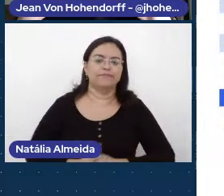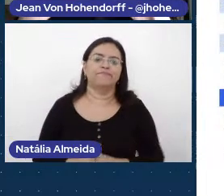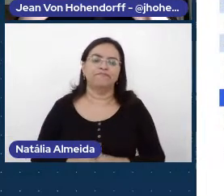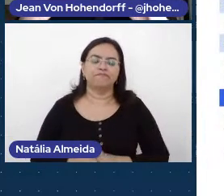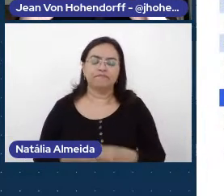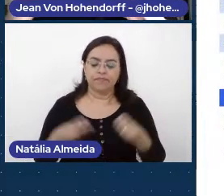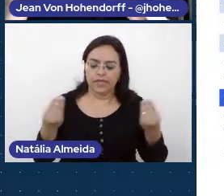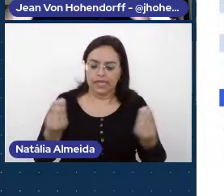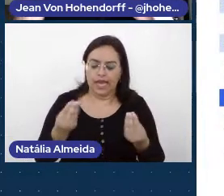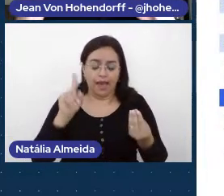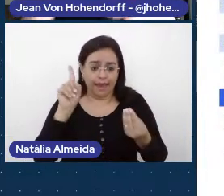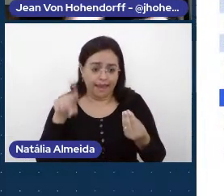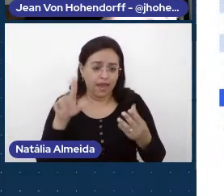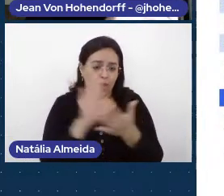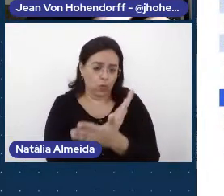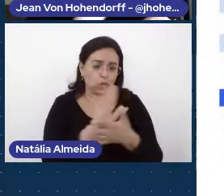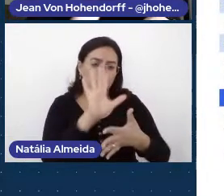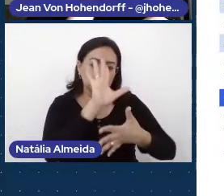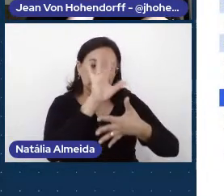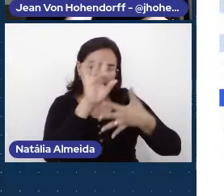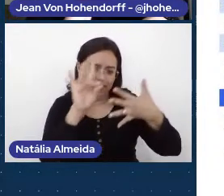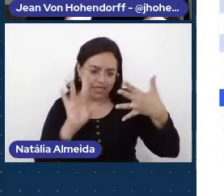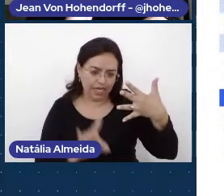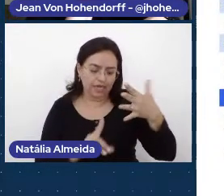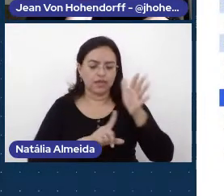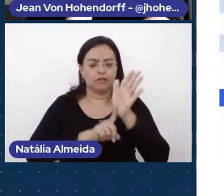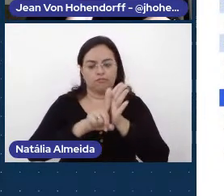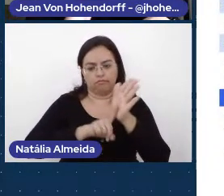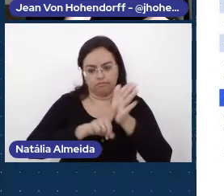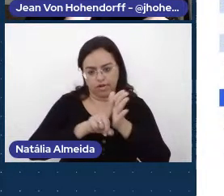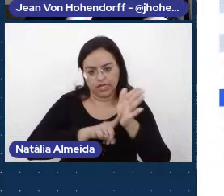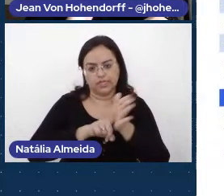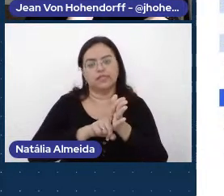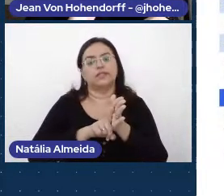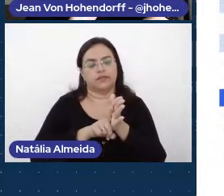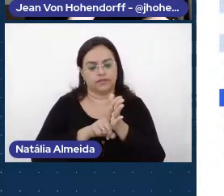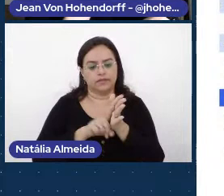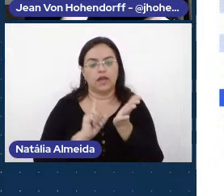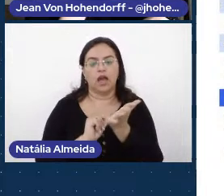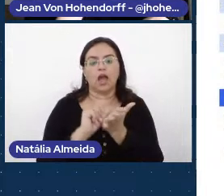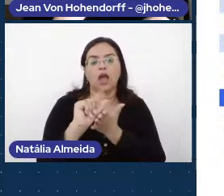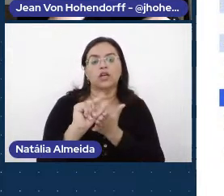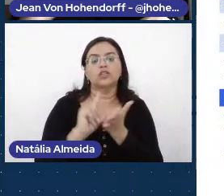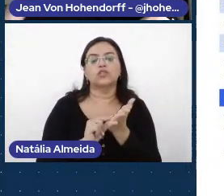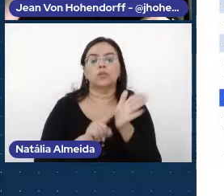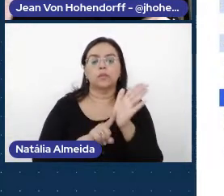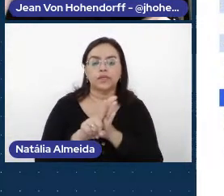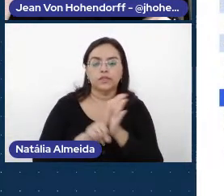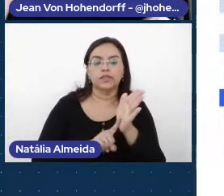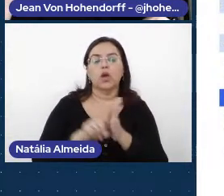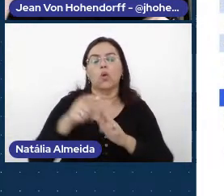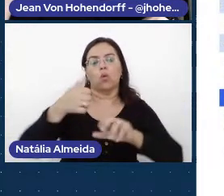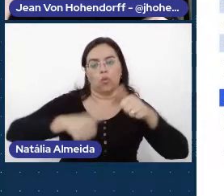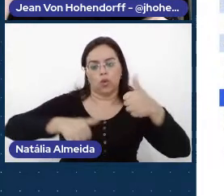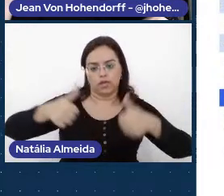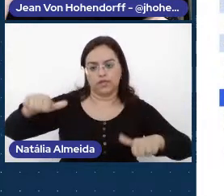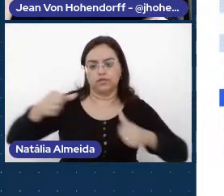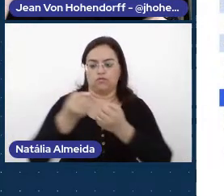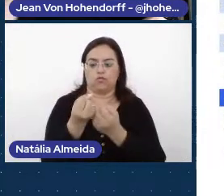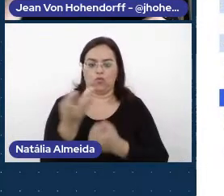seriam critérios específicos para pesquisas, para artigos de pesquisas qualitativas e quantitativas, tá? Então,